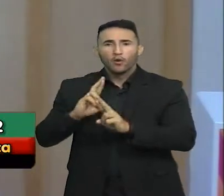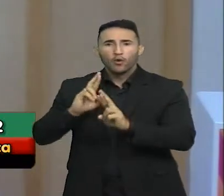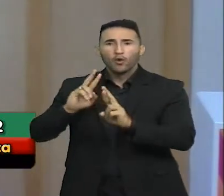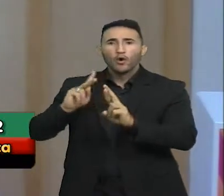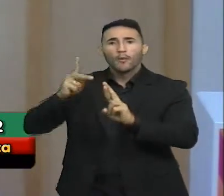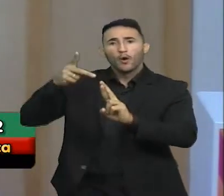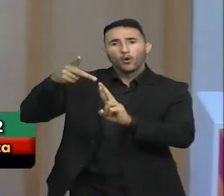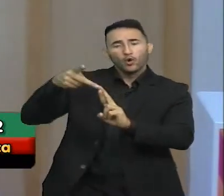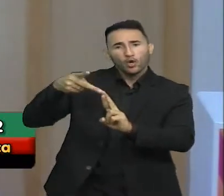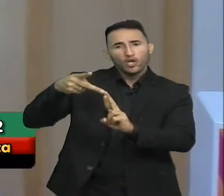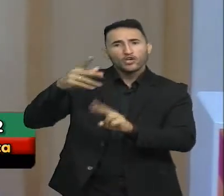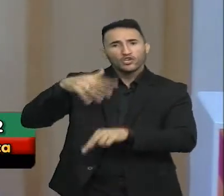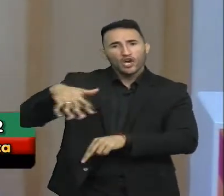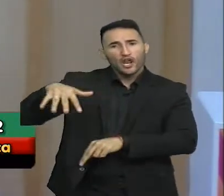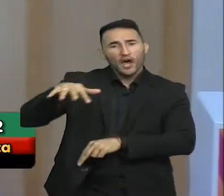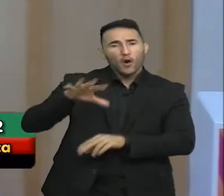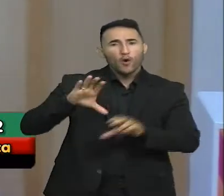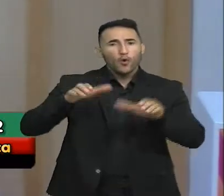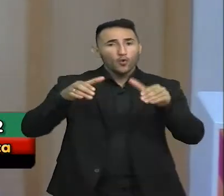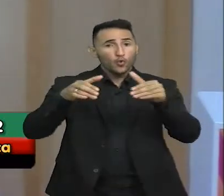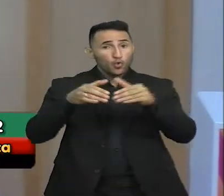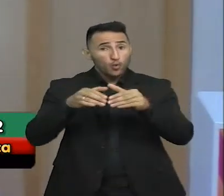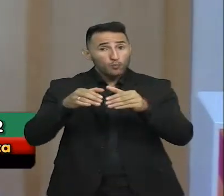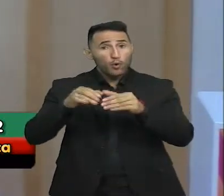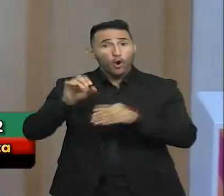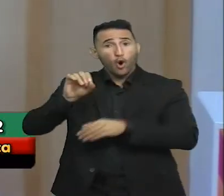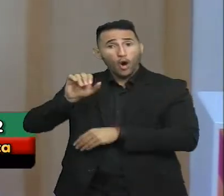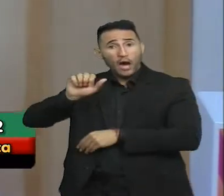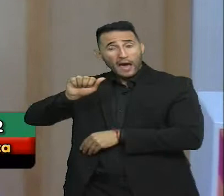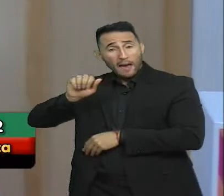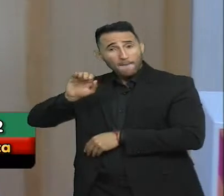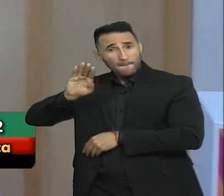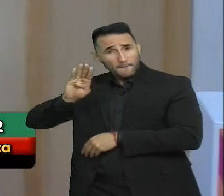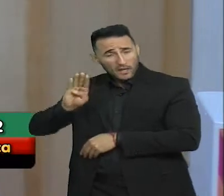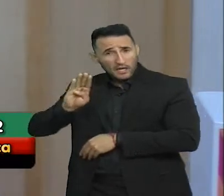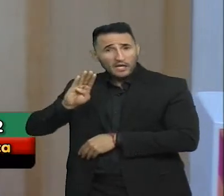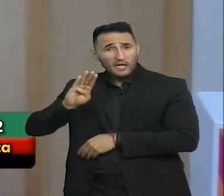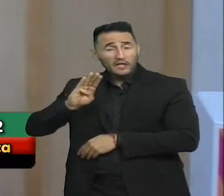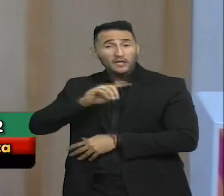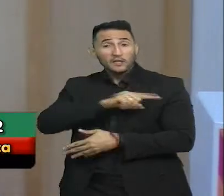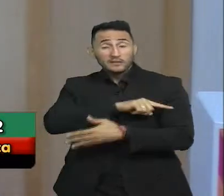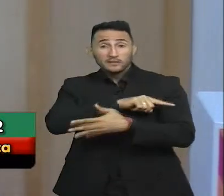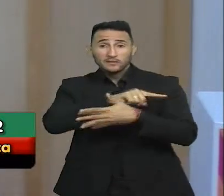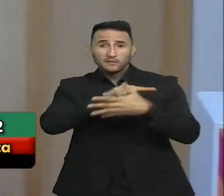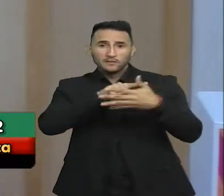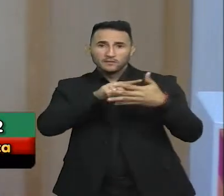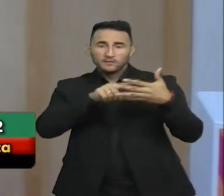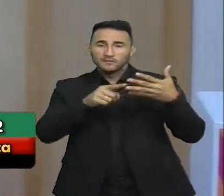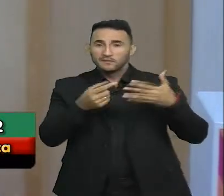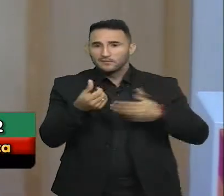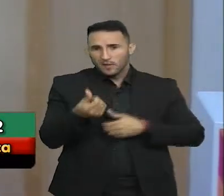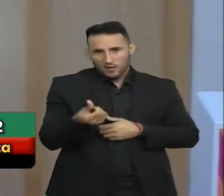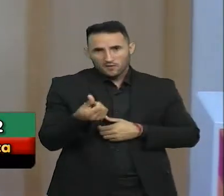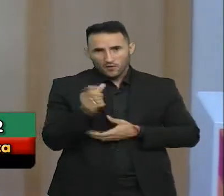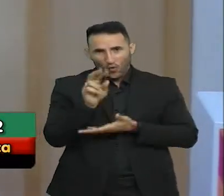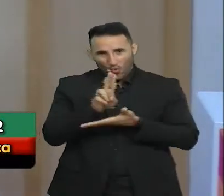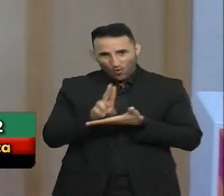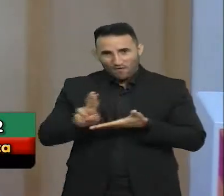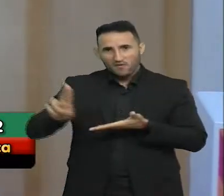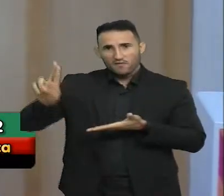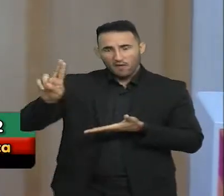a Ordem dos Advogados do Brasil, as seis universidades, sendo